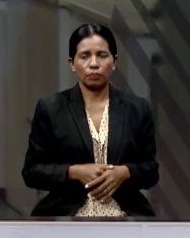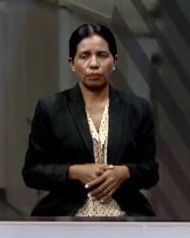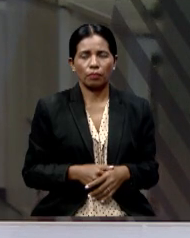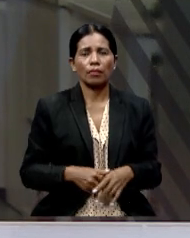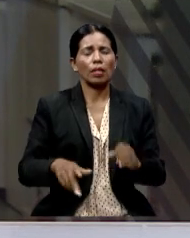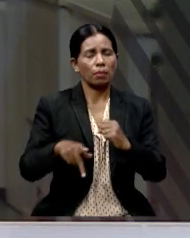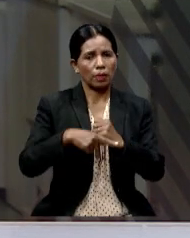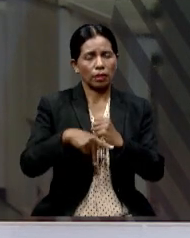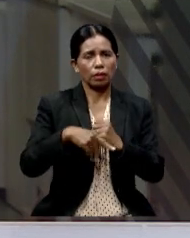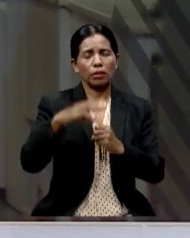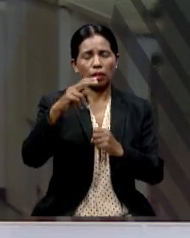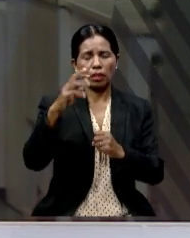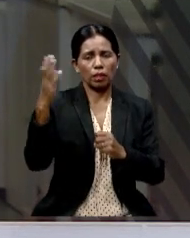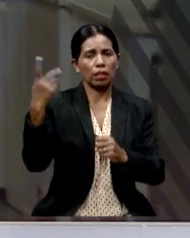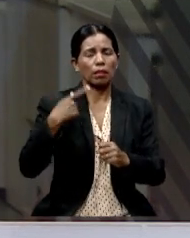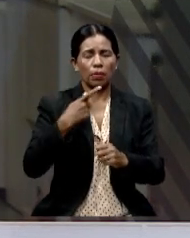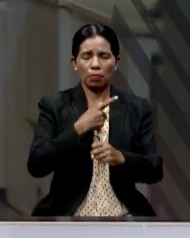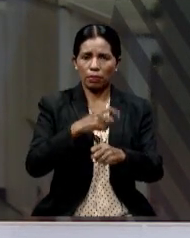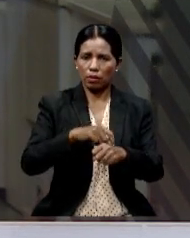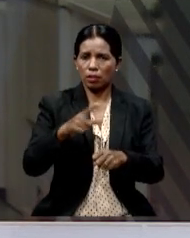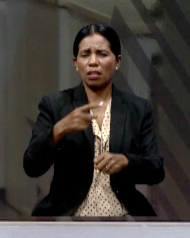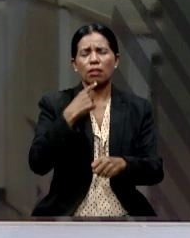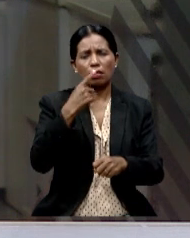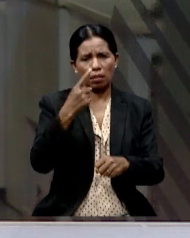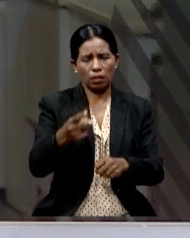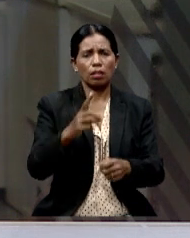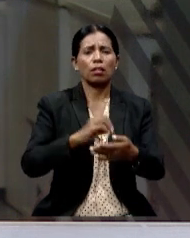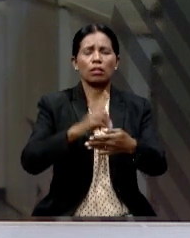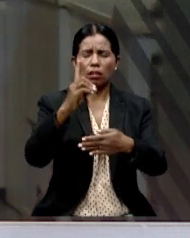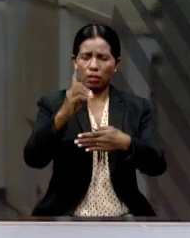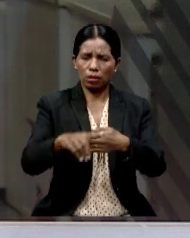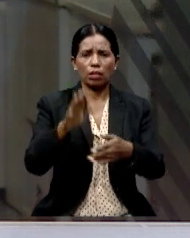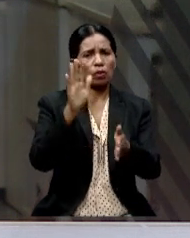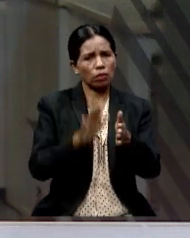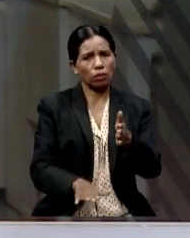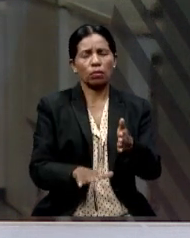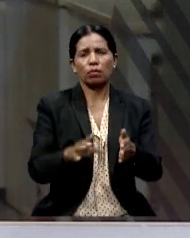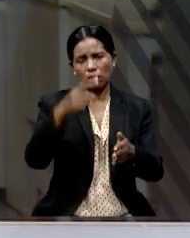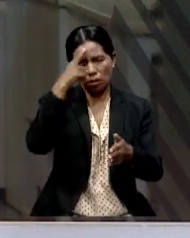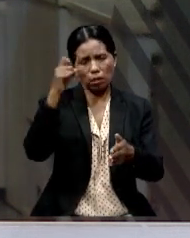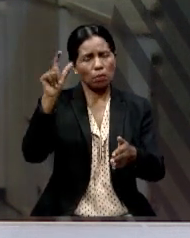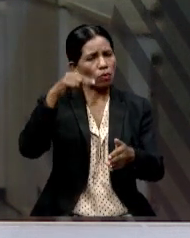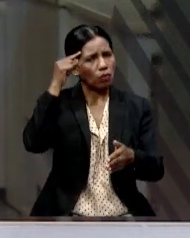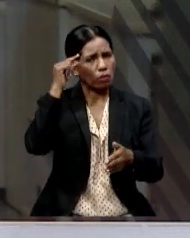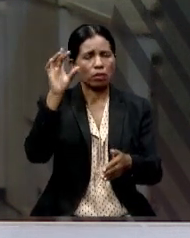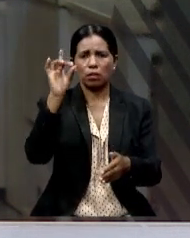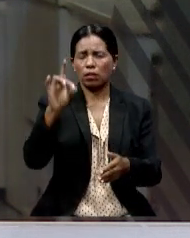Bancada Senarte e o Parlamento Nacional considera desenvolvimento hak dasak tamba governo da